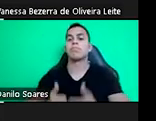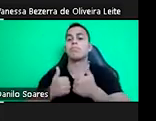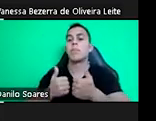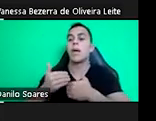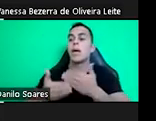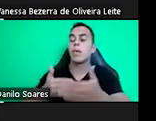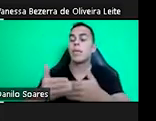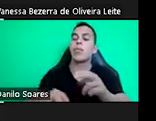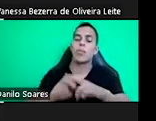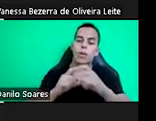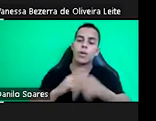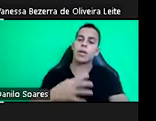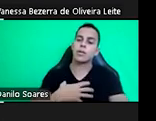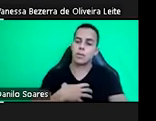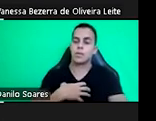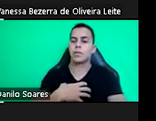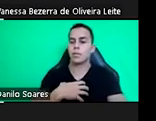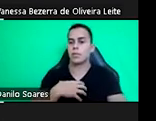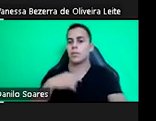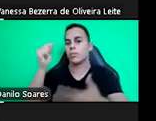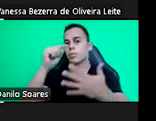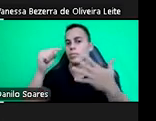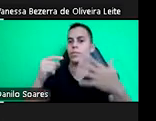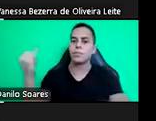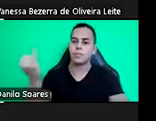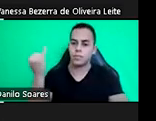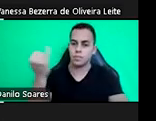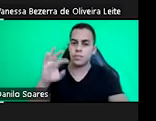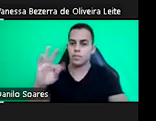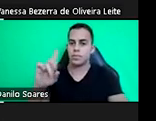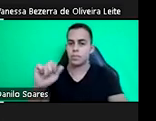conta desses sintomas importantes aí do TDAH.